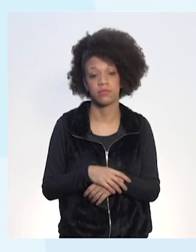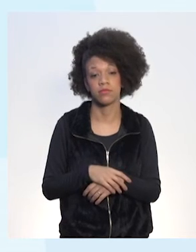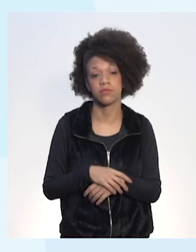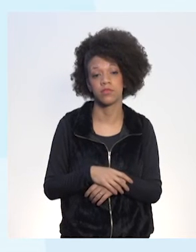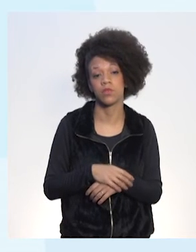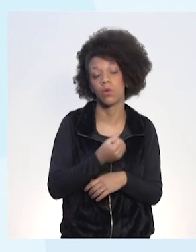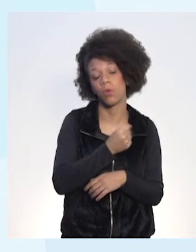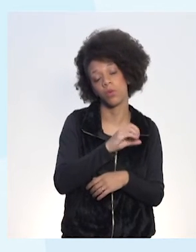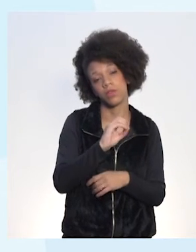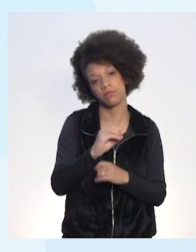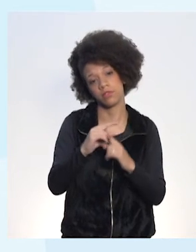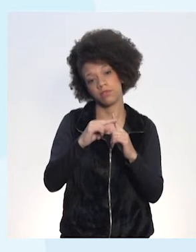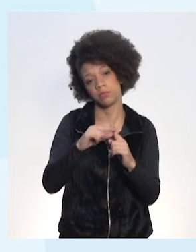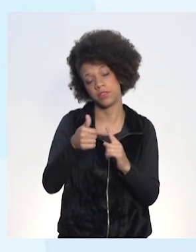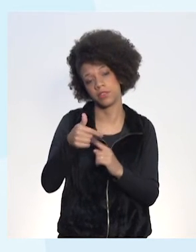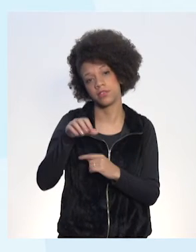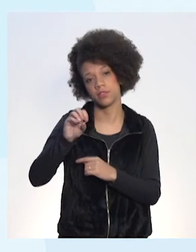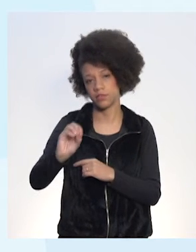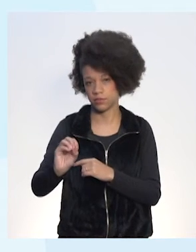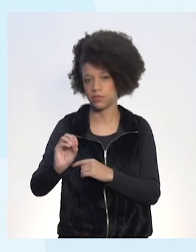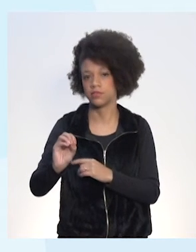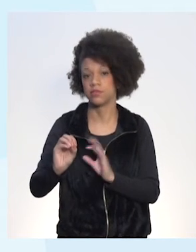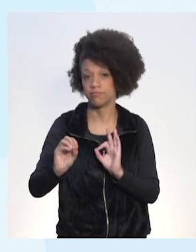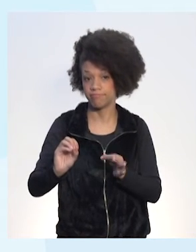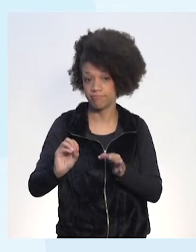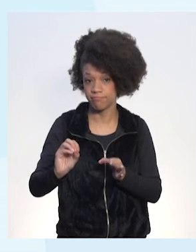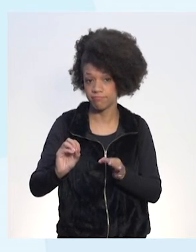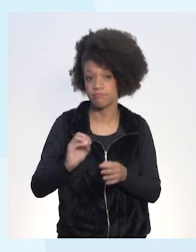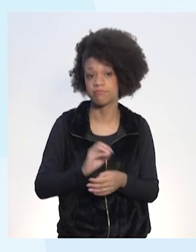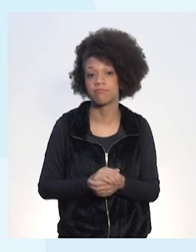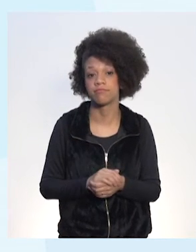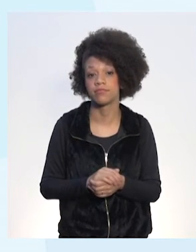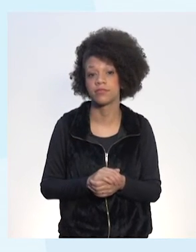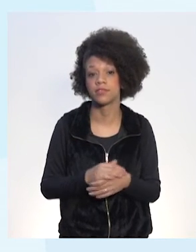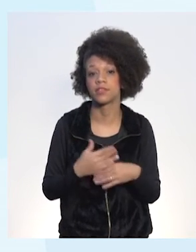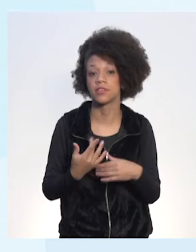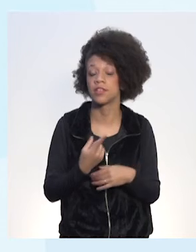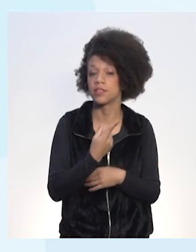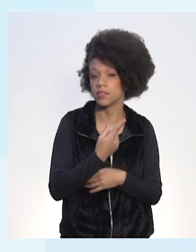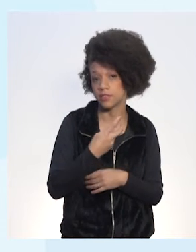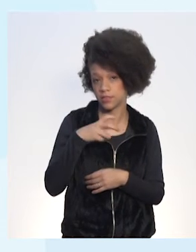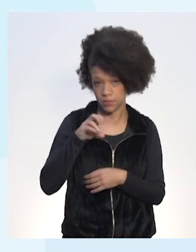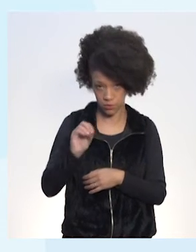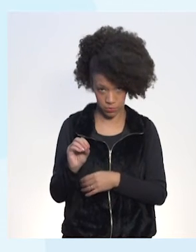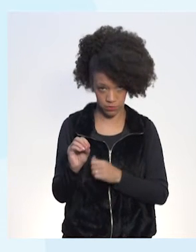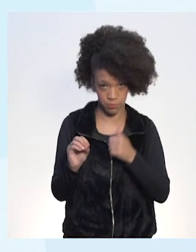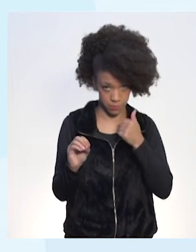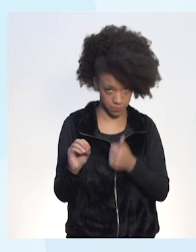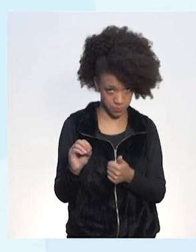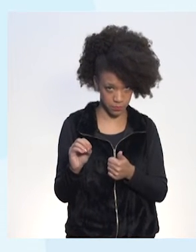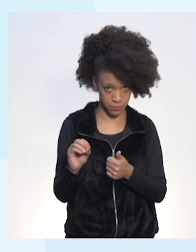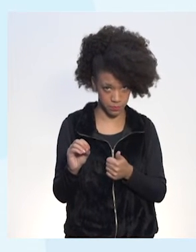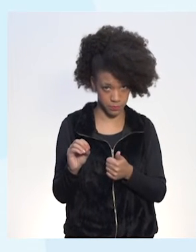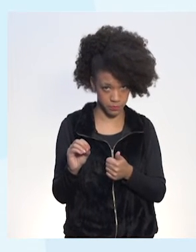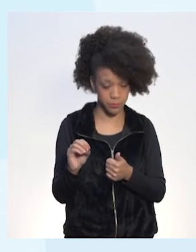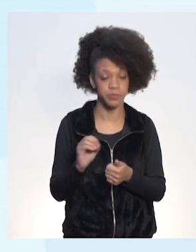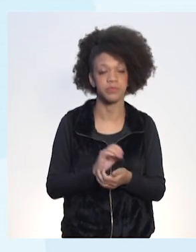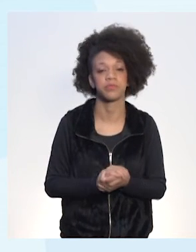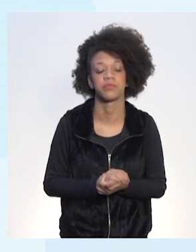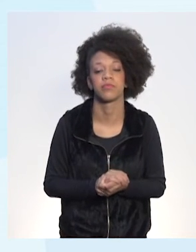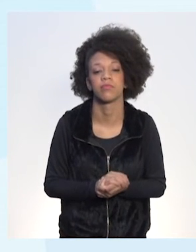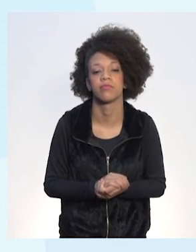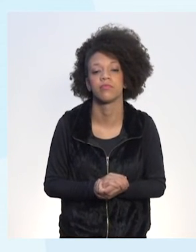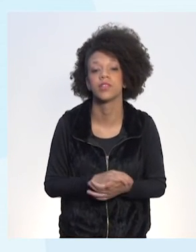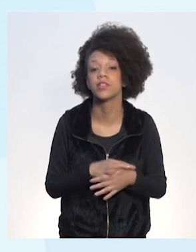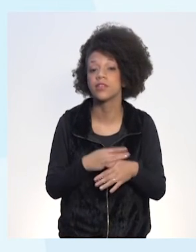80 graus mais 70 graus, chegaria no 150. Certo? Sim.